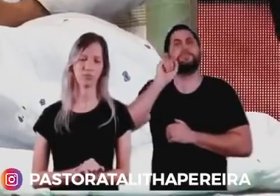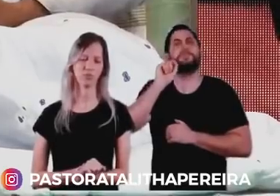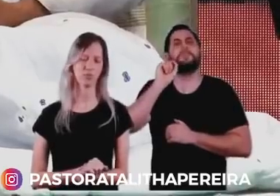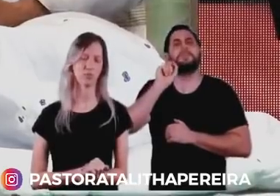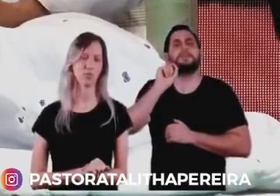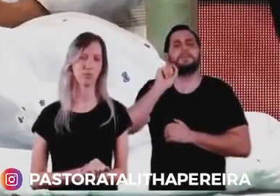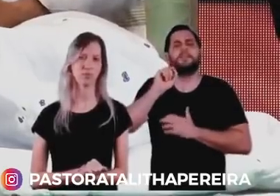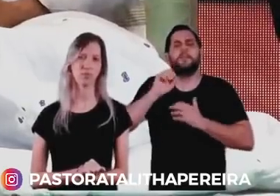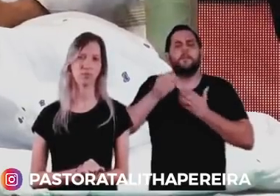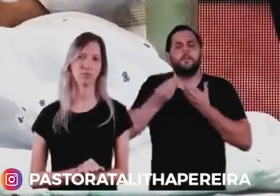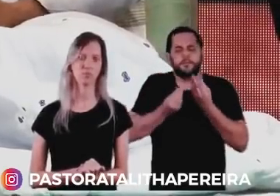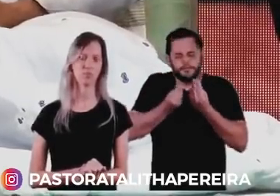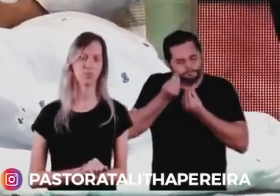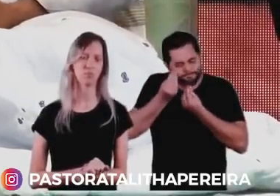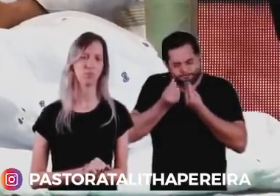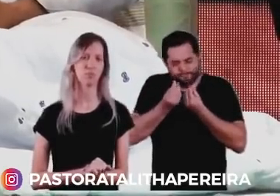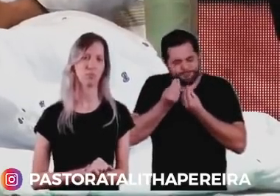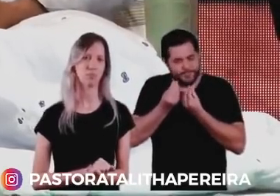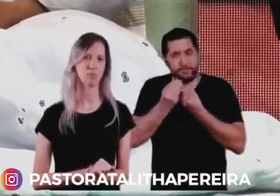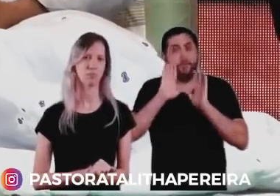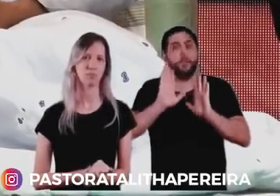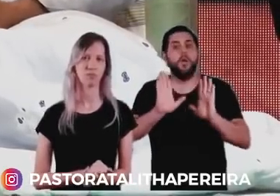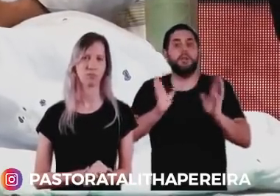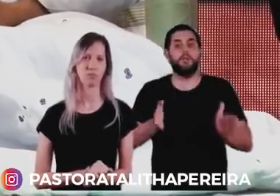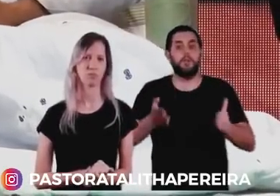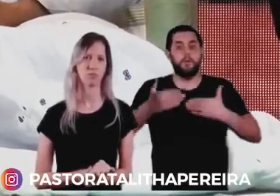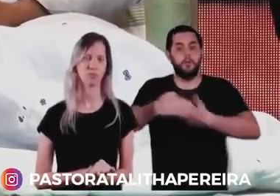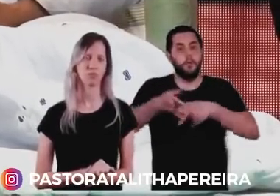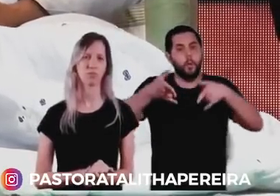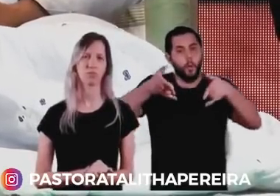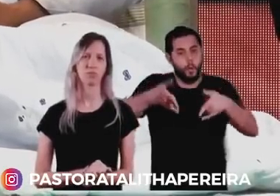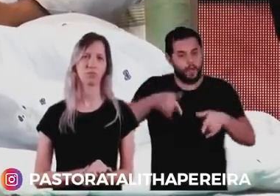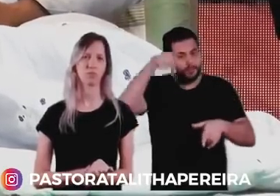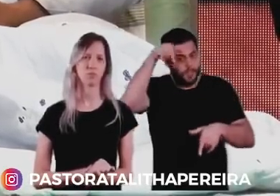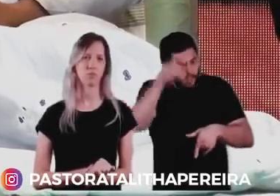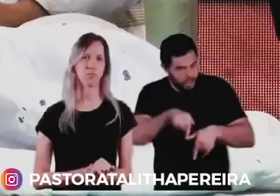o quanto um quarto ele representa